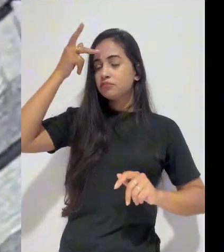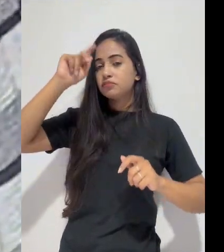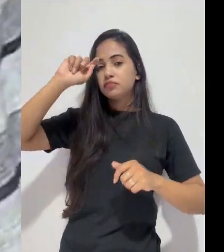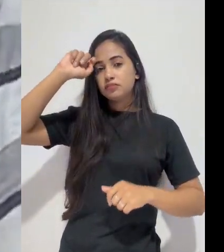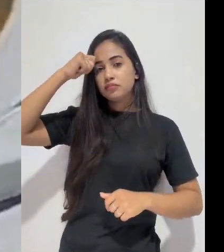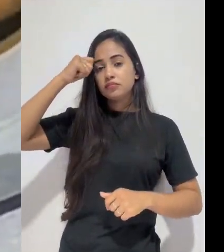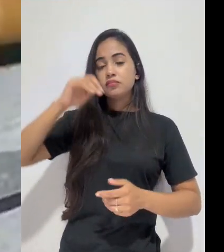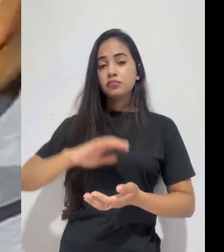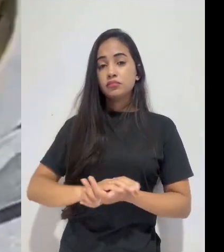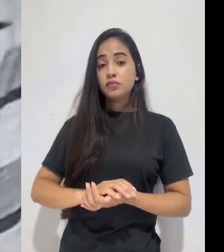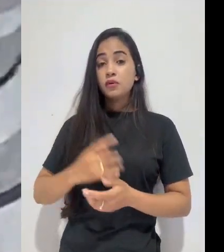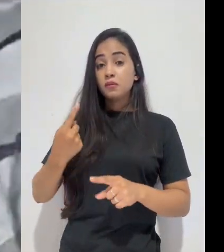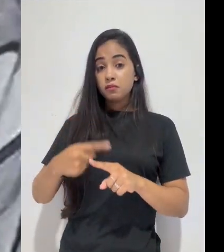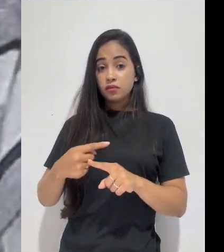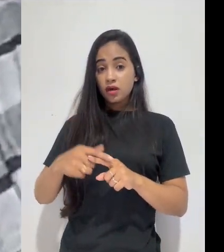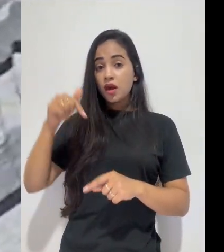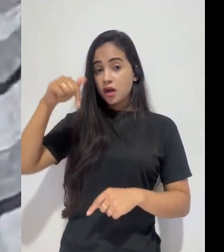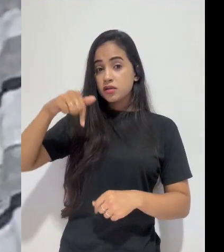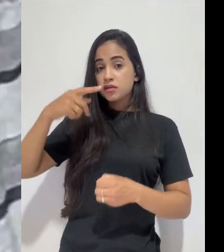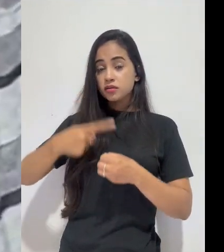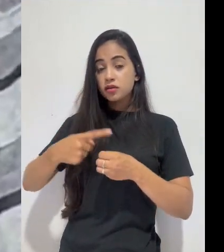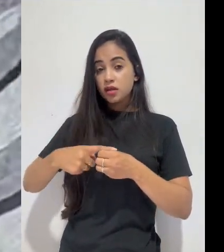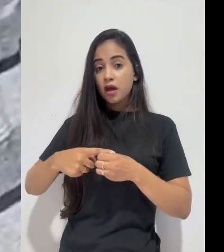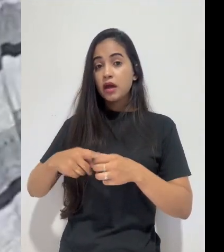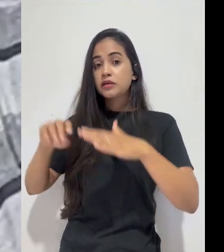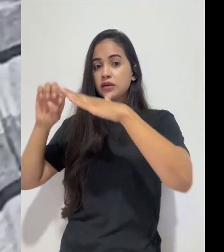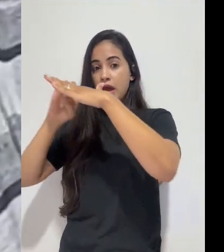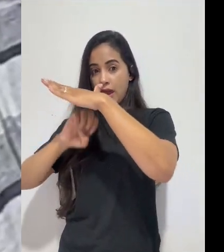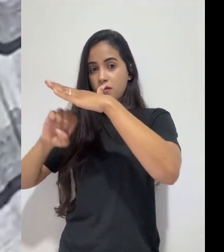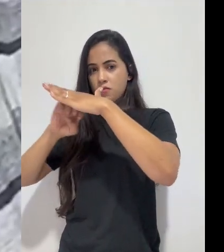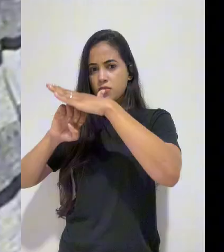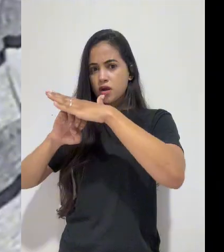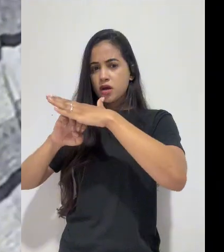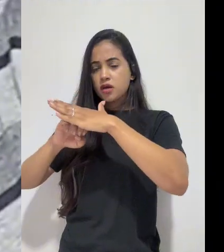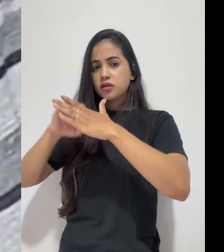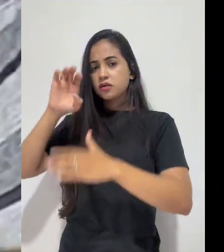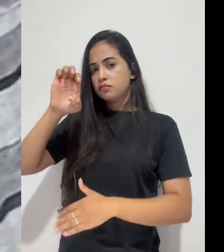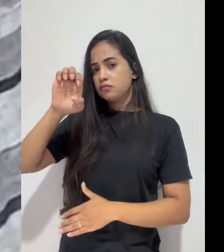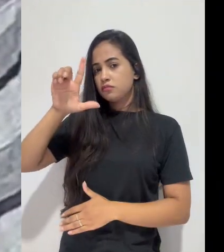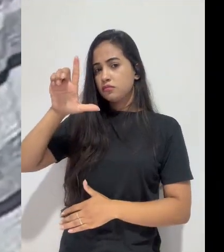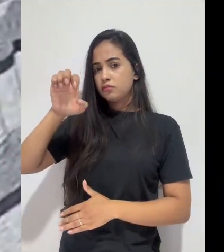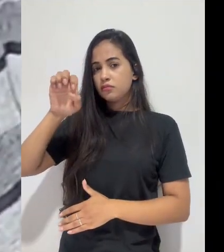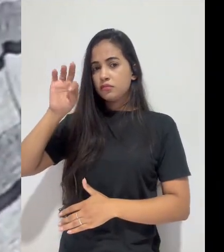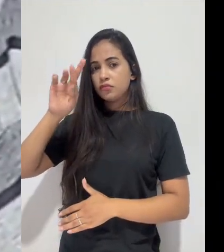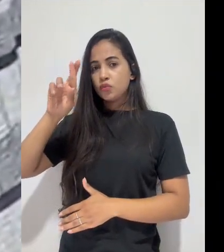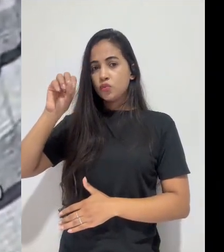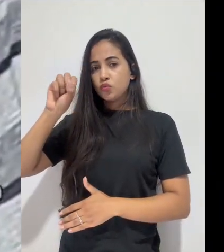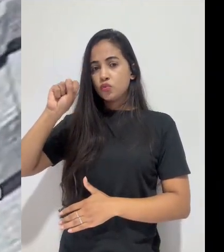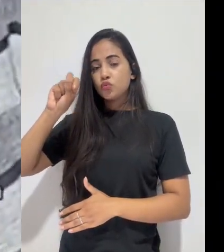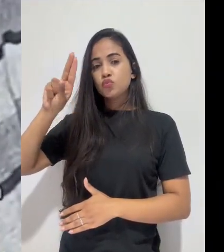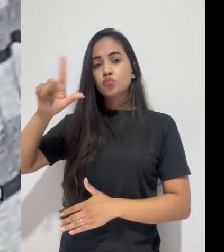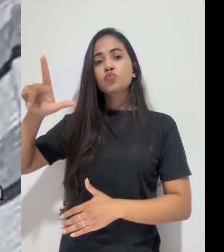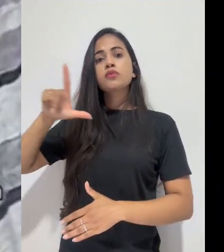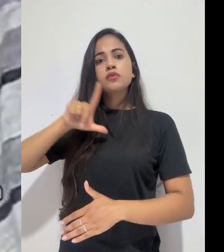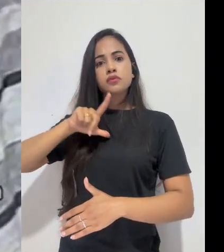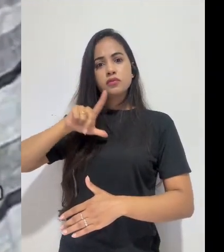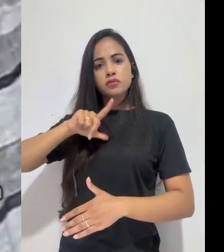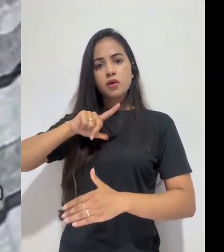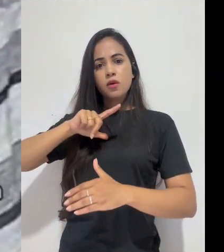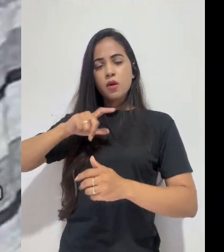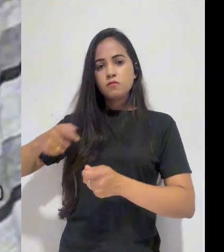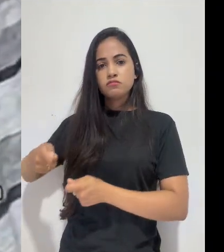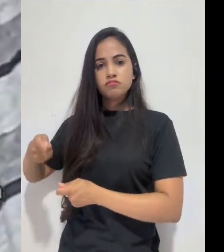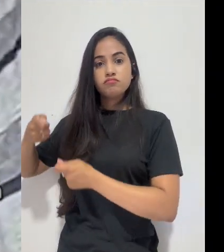Porque todo mundo sabe, cara, a Eletrosul aqui, os caras têm o poder, e quem tem o poder manda tudo, cara. Manda na polícia, manda